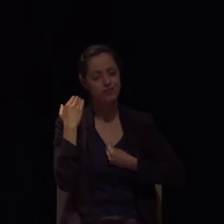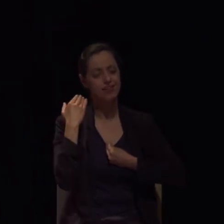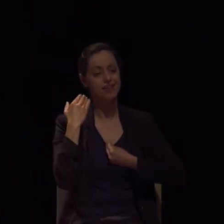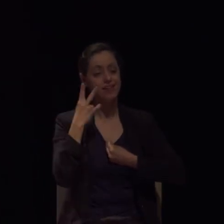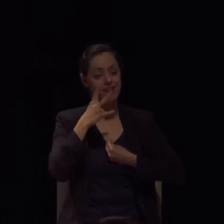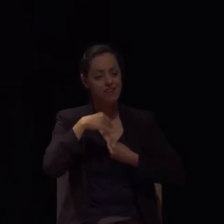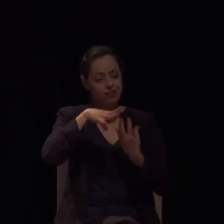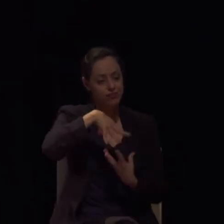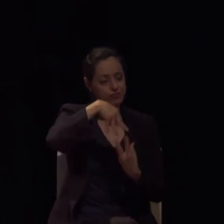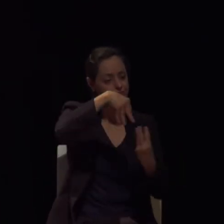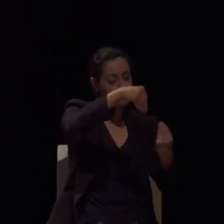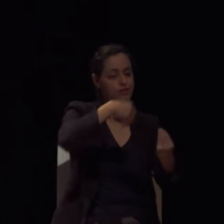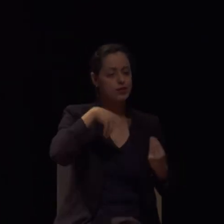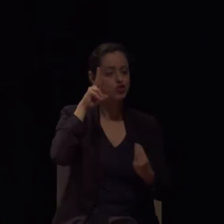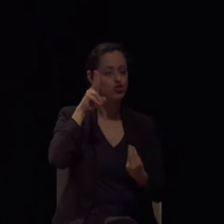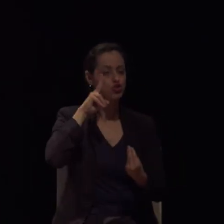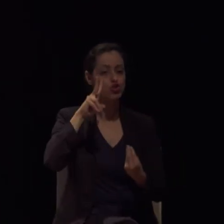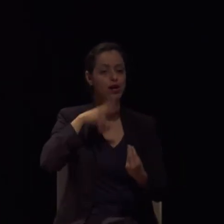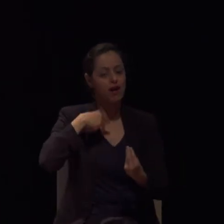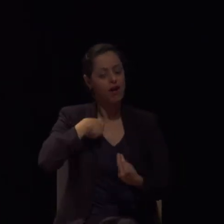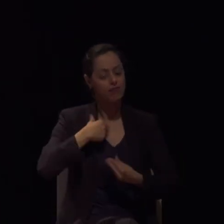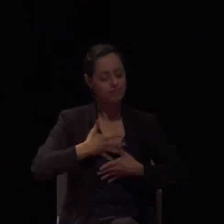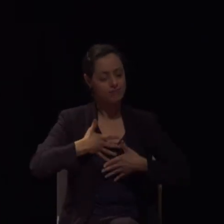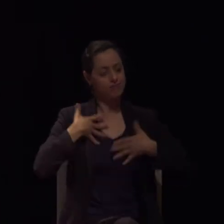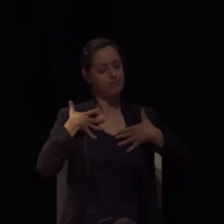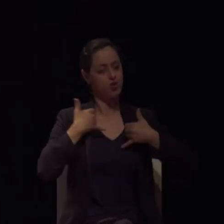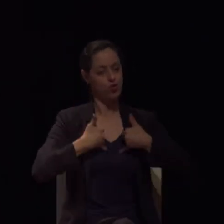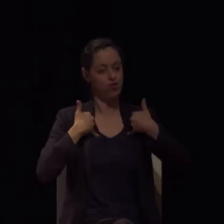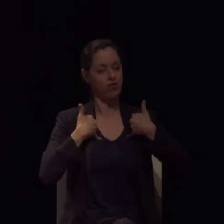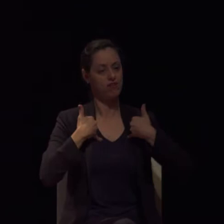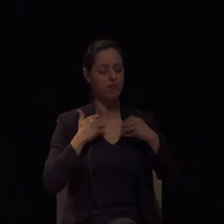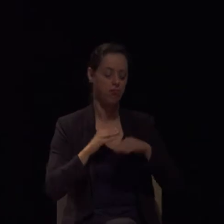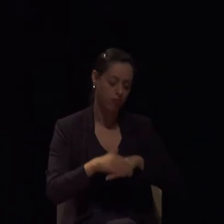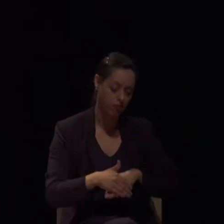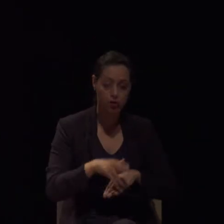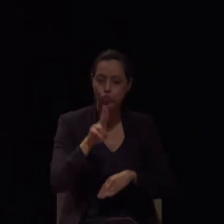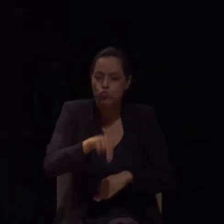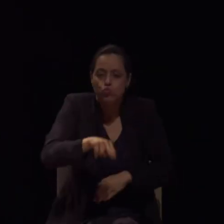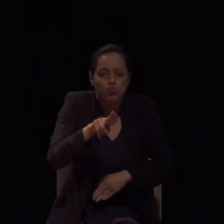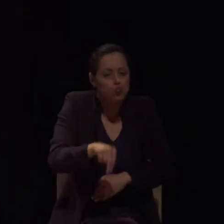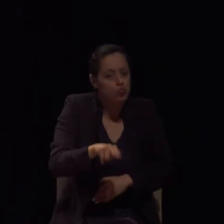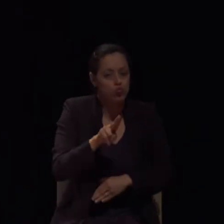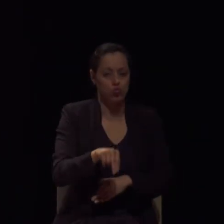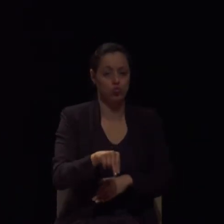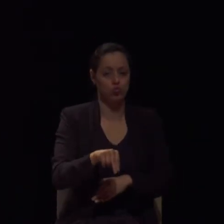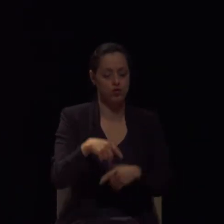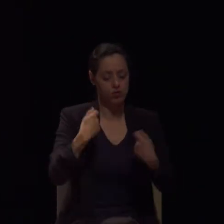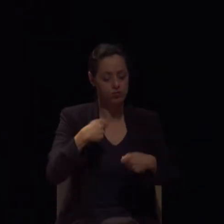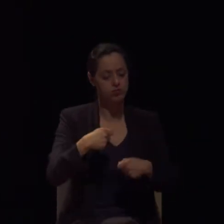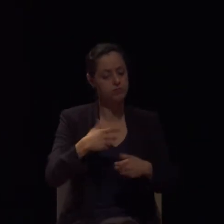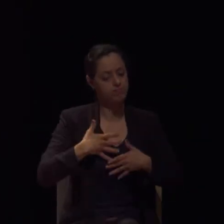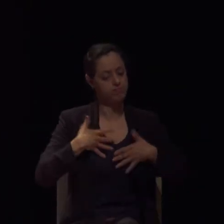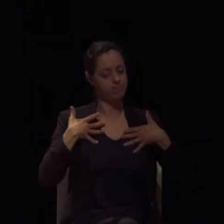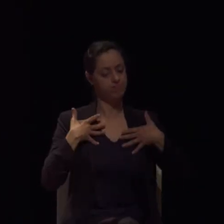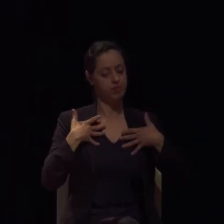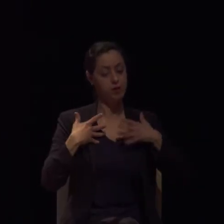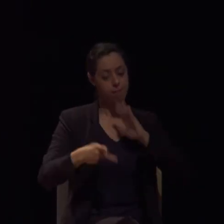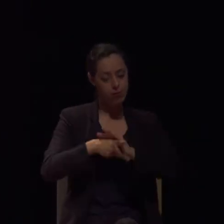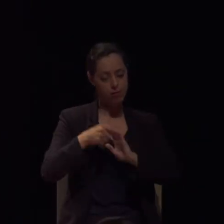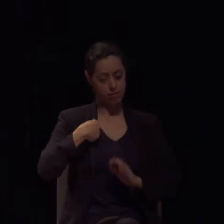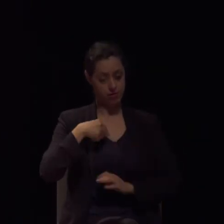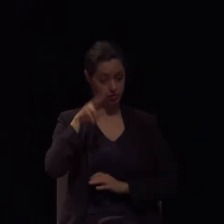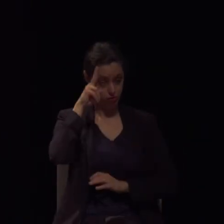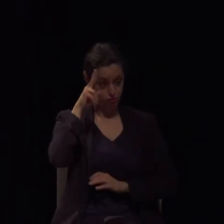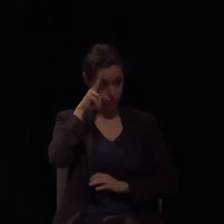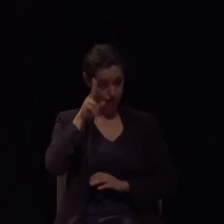que eu posso levar de cabeça baixa não é essa é a sabedoria de